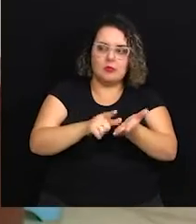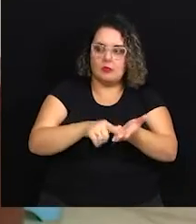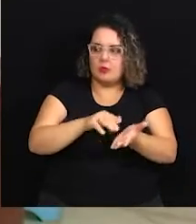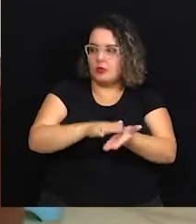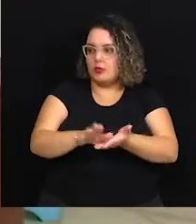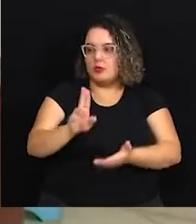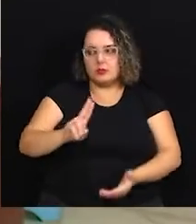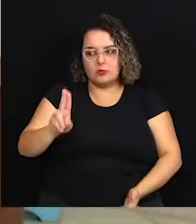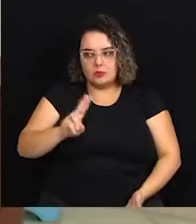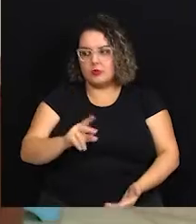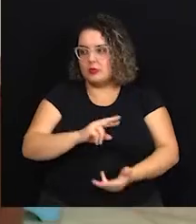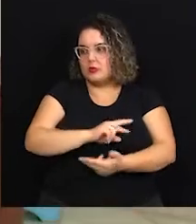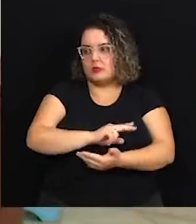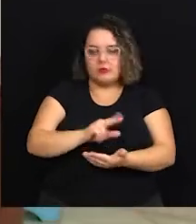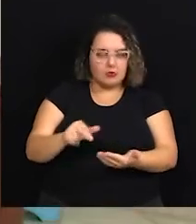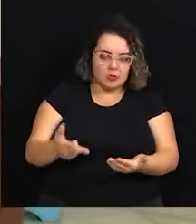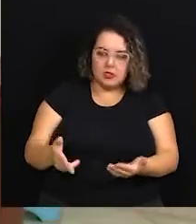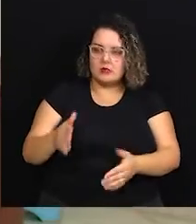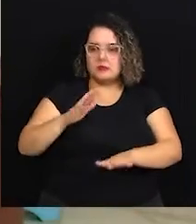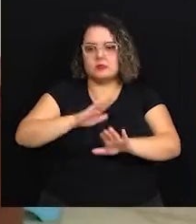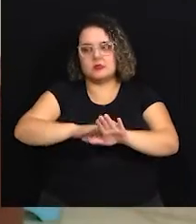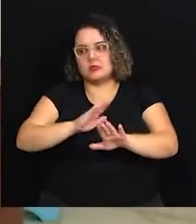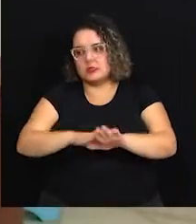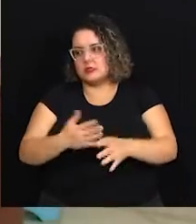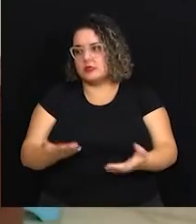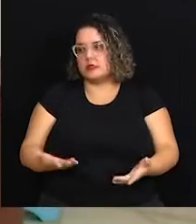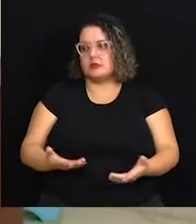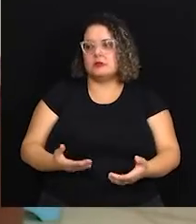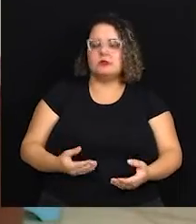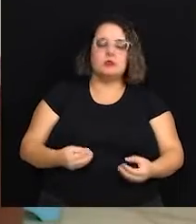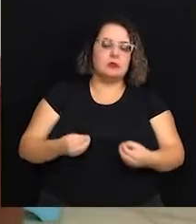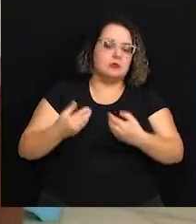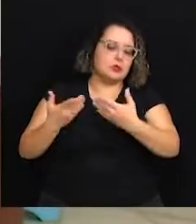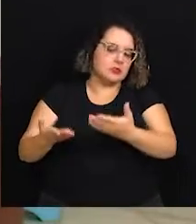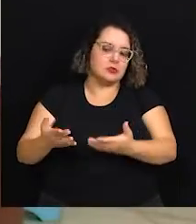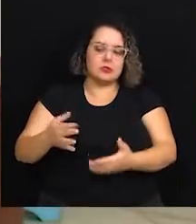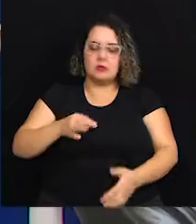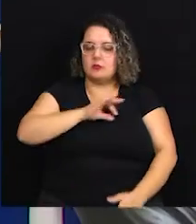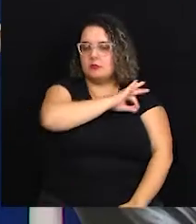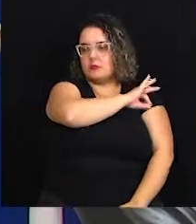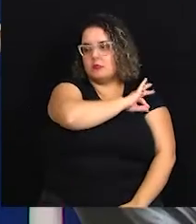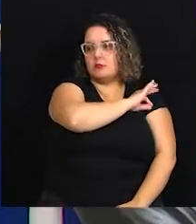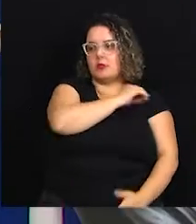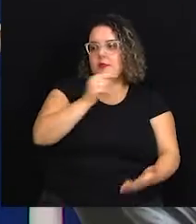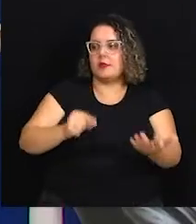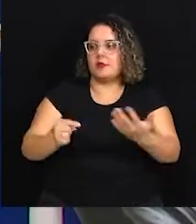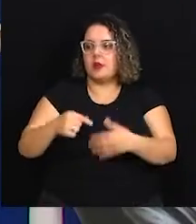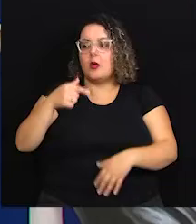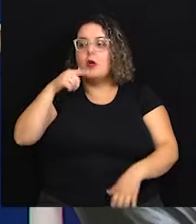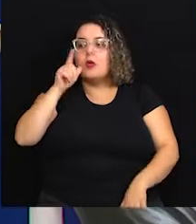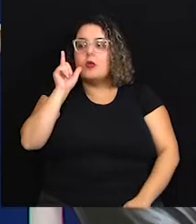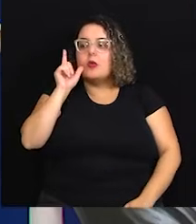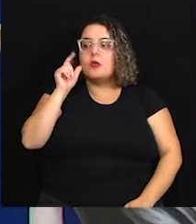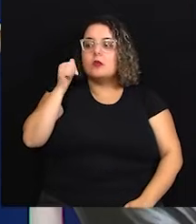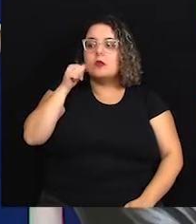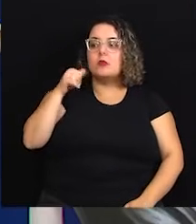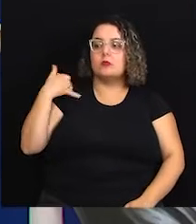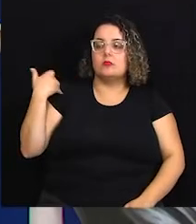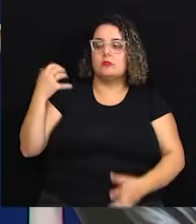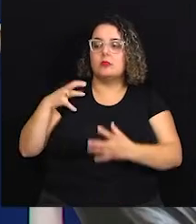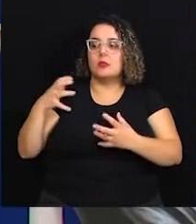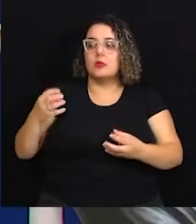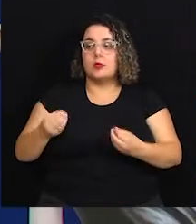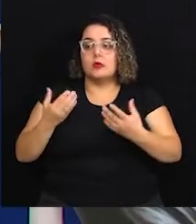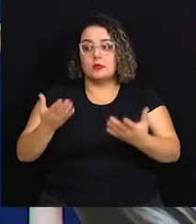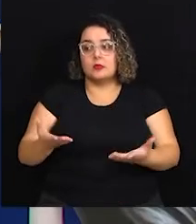usa muito, né, para as atividades, para mandar para a prefeitura, para isso, para aquilo. Então, por exemplo, ontem chegou uma senhora que, olha, eu queria dar